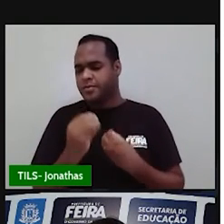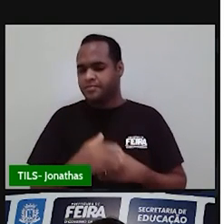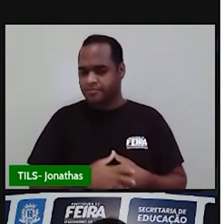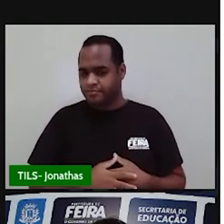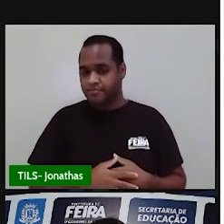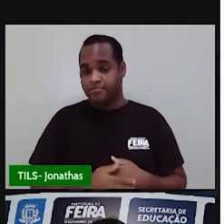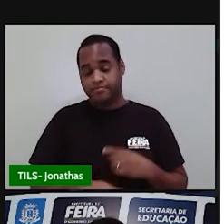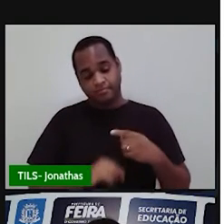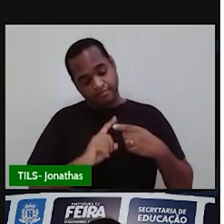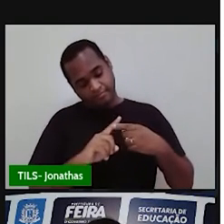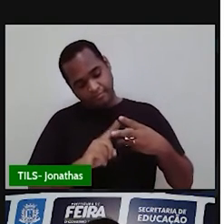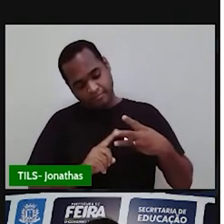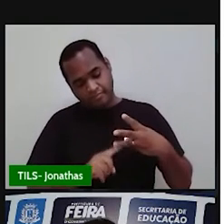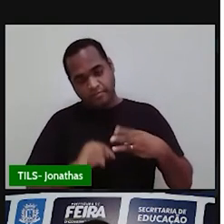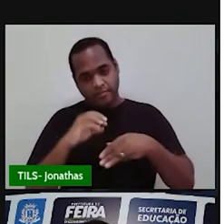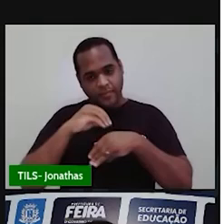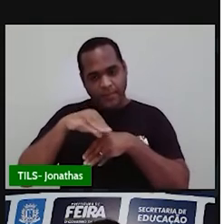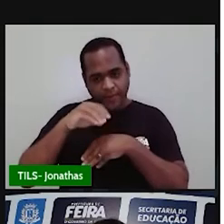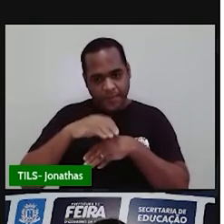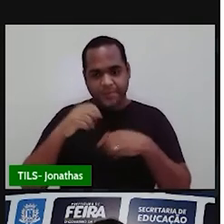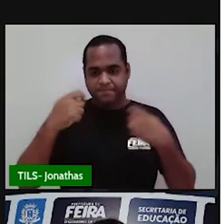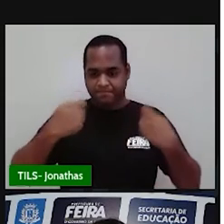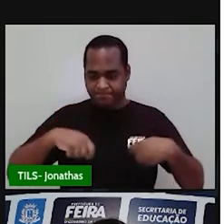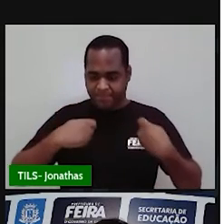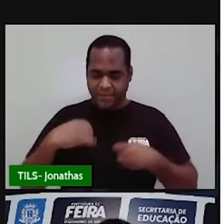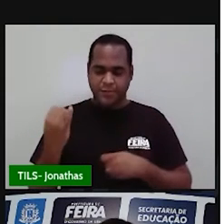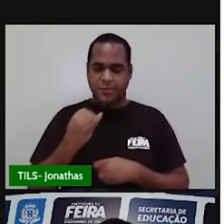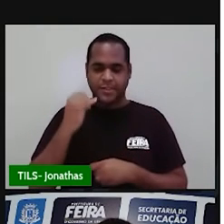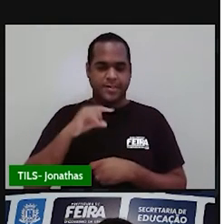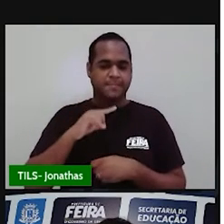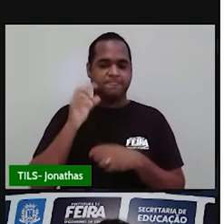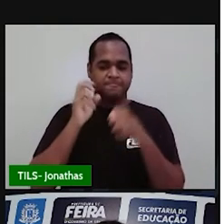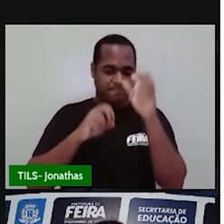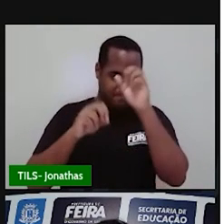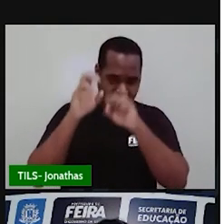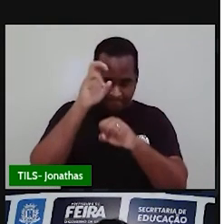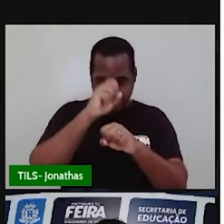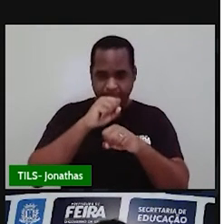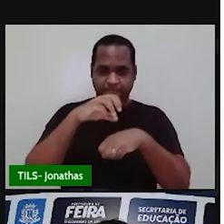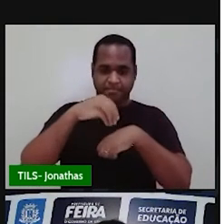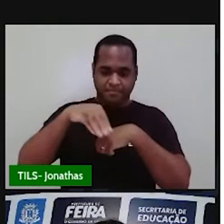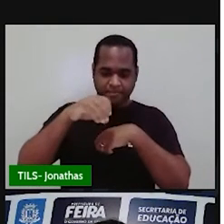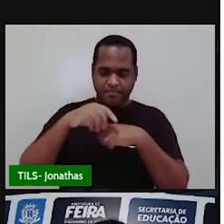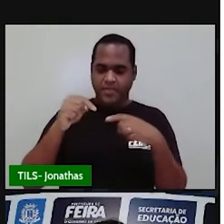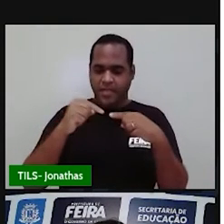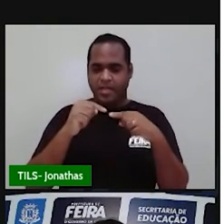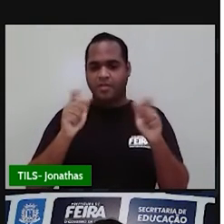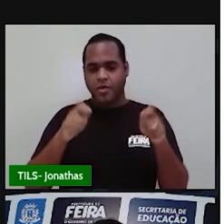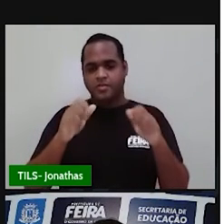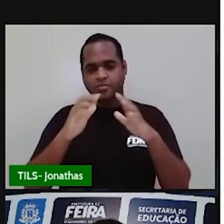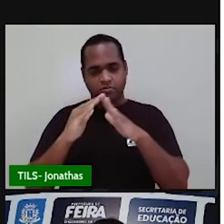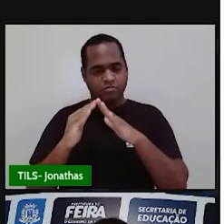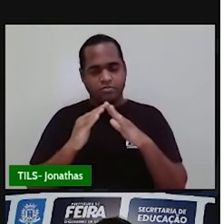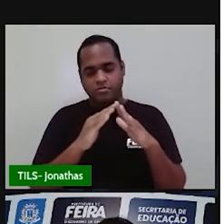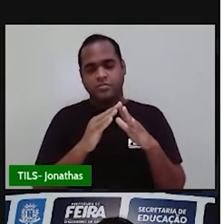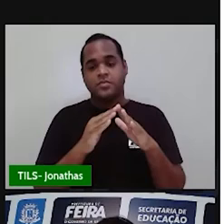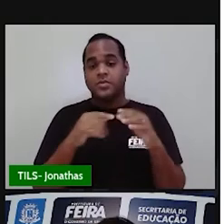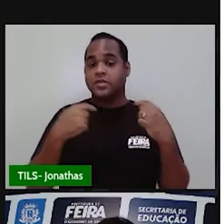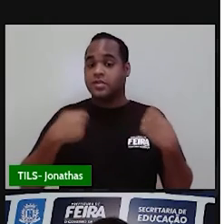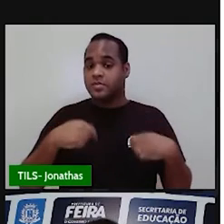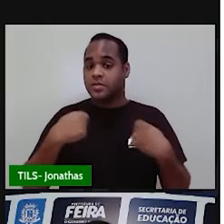três informações para calcular o consumo de energia elétrica de qualquer aparelho eletrônico na nossa casa. A gente precisa